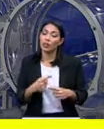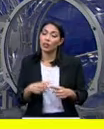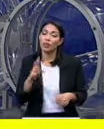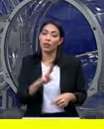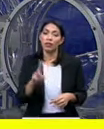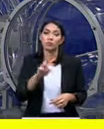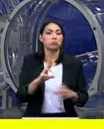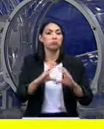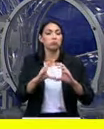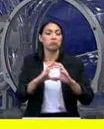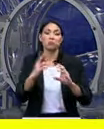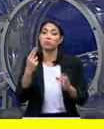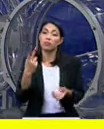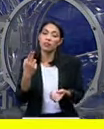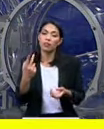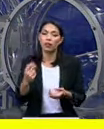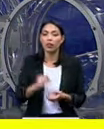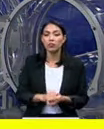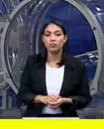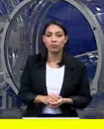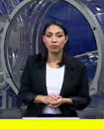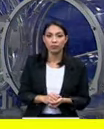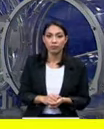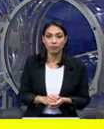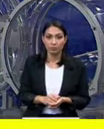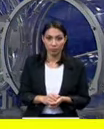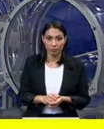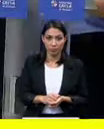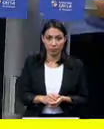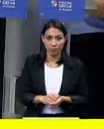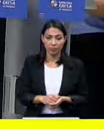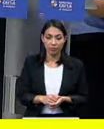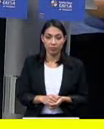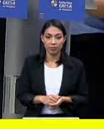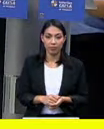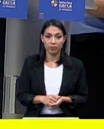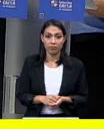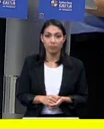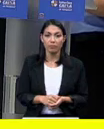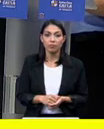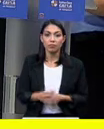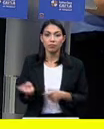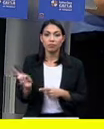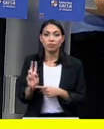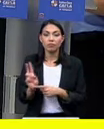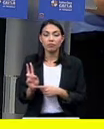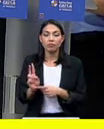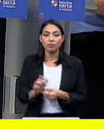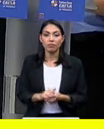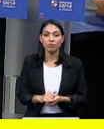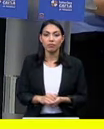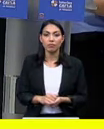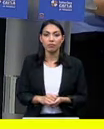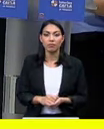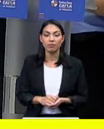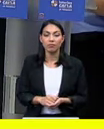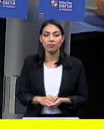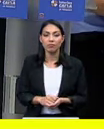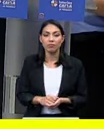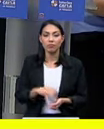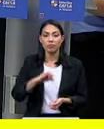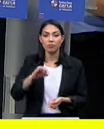universo de números da Time Mania. Temos as auditoras populares aqui, nossas auditoras, a